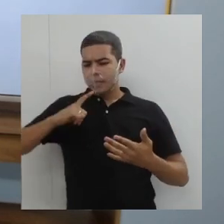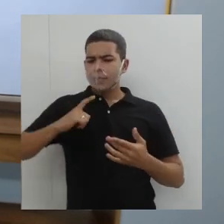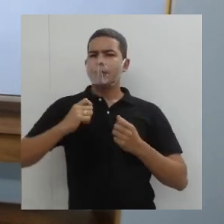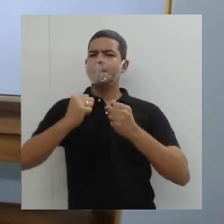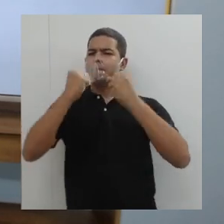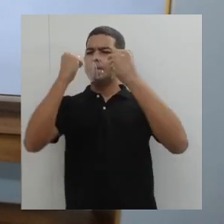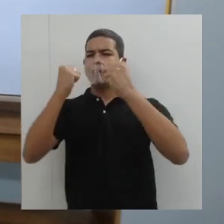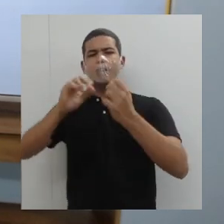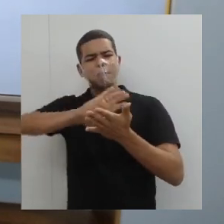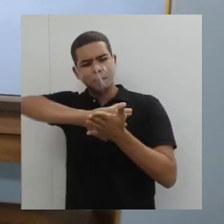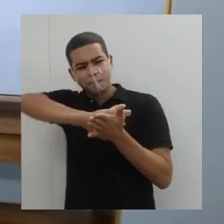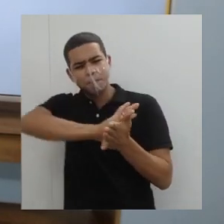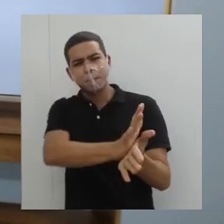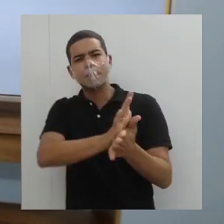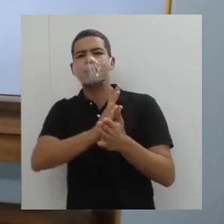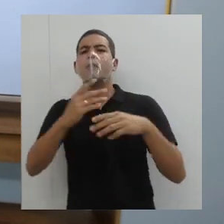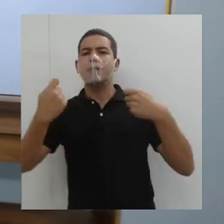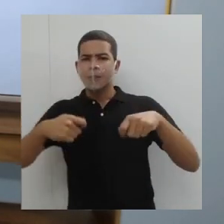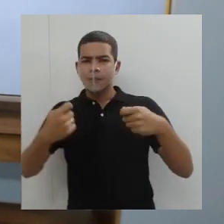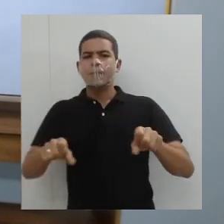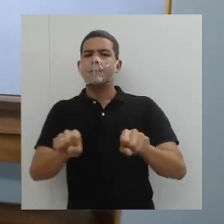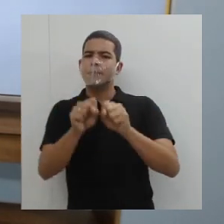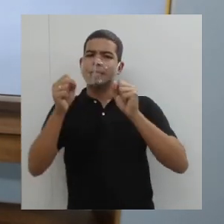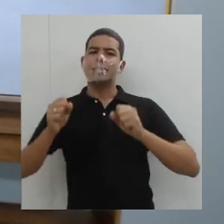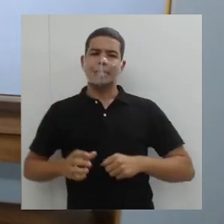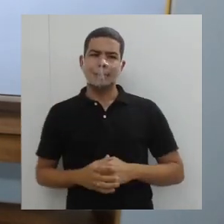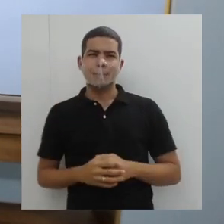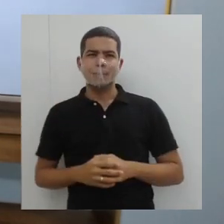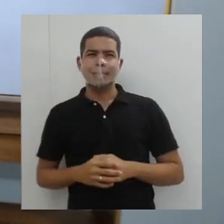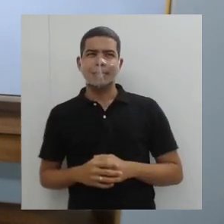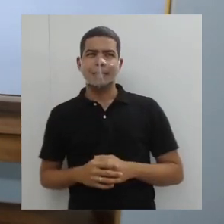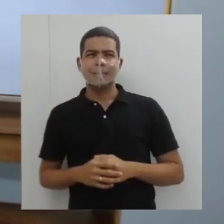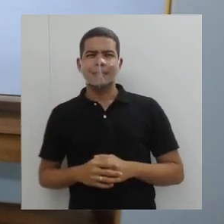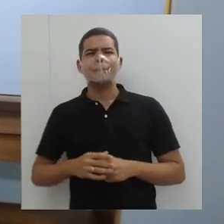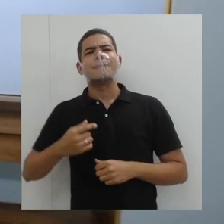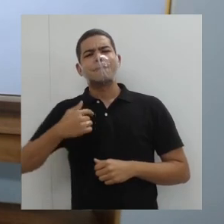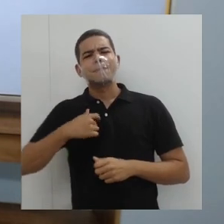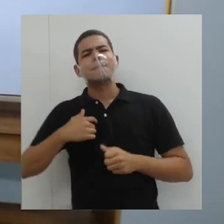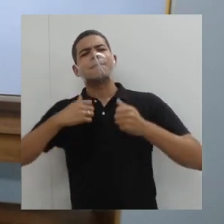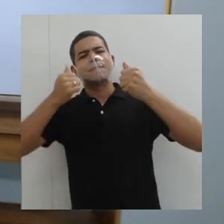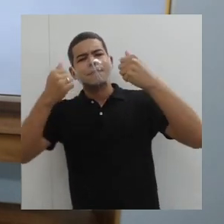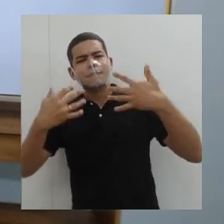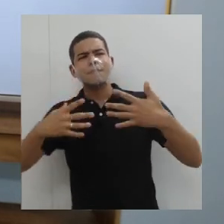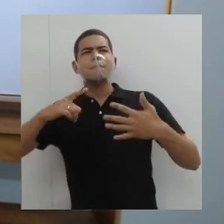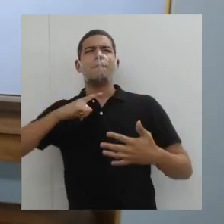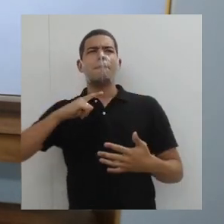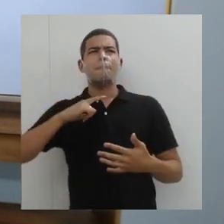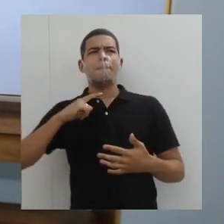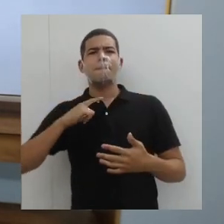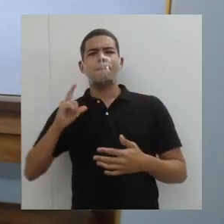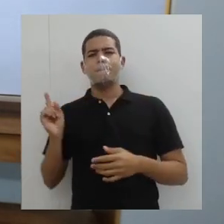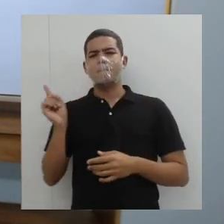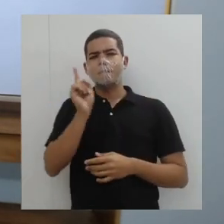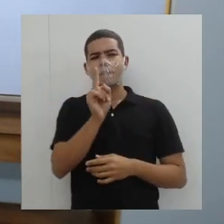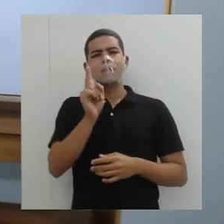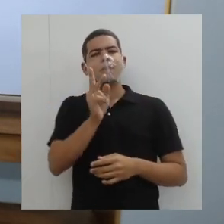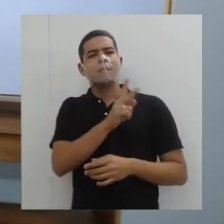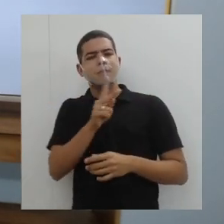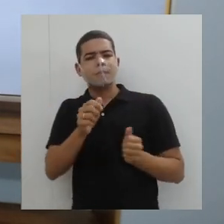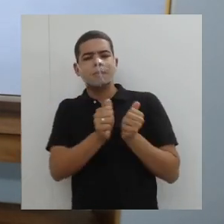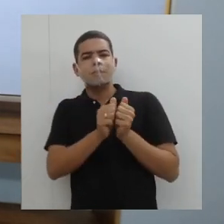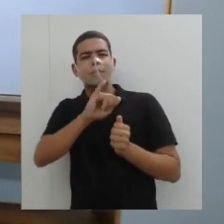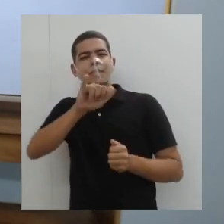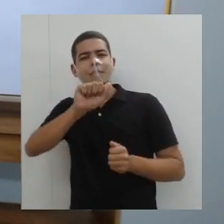fortalecem preconceitos e eles precisam ser quebrados. Gente, eu venho falando, na aula passada até eu fiz uma participação com o professor